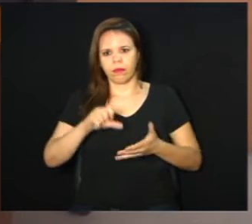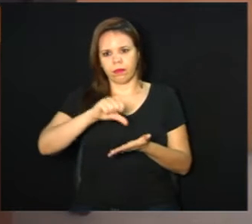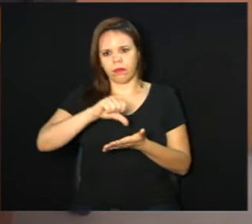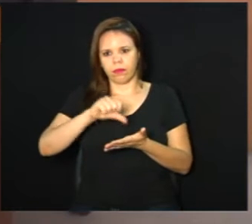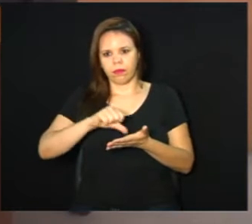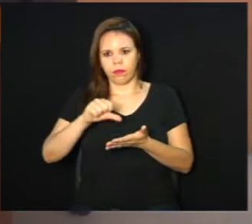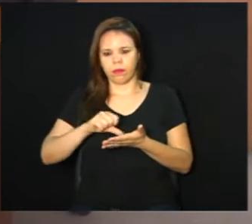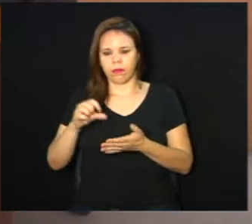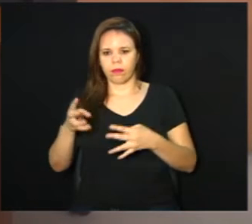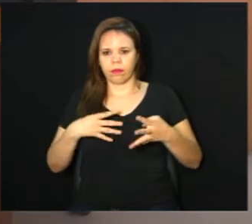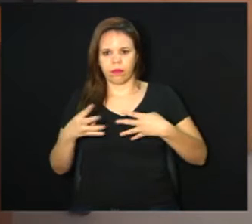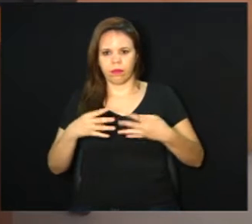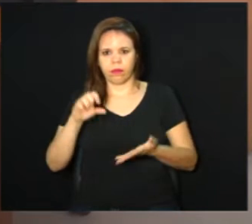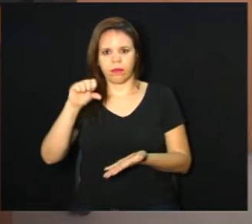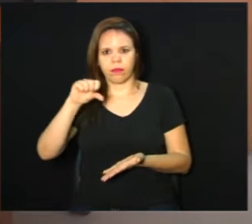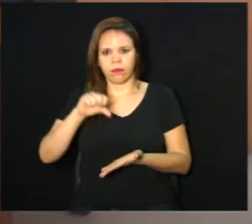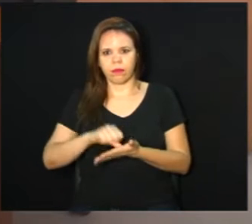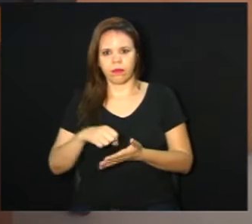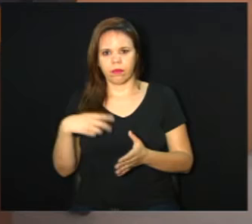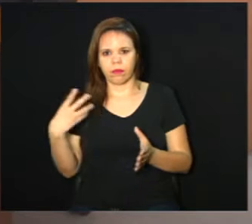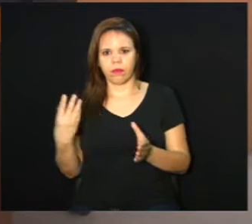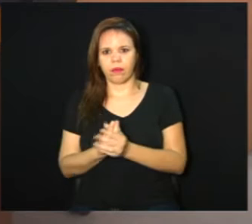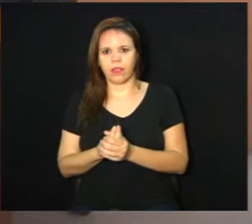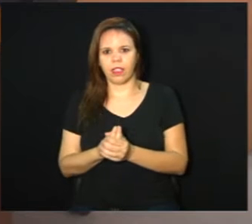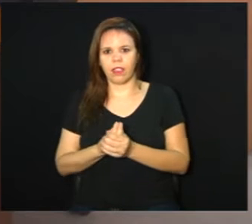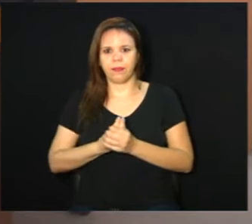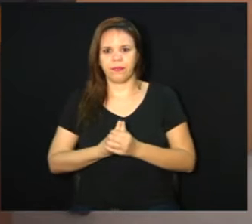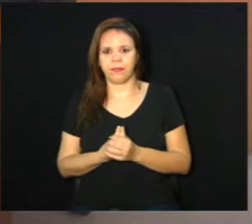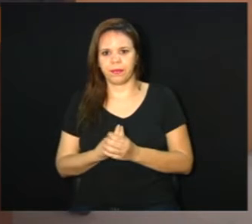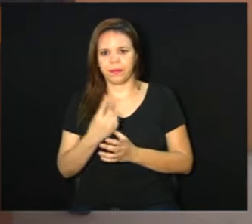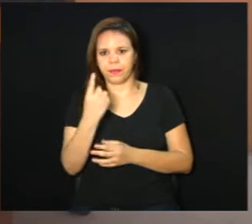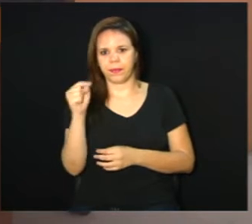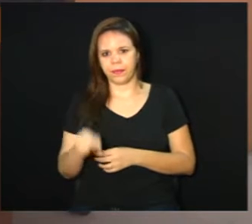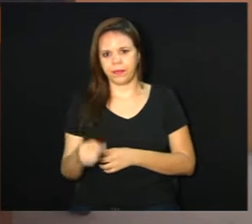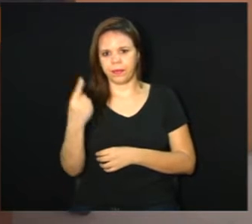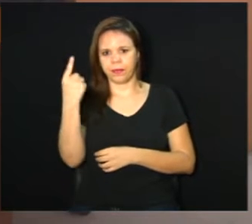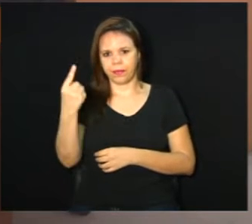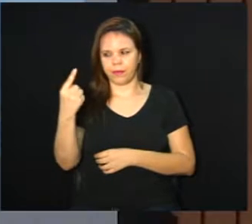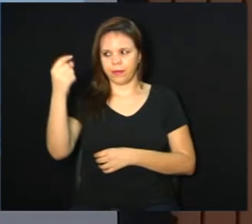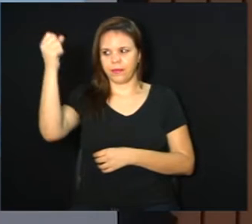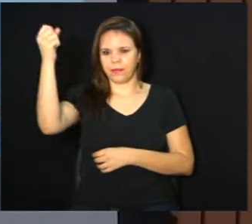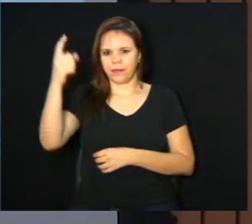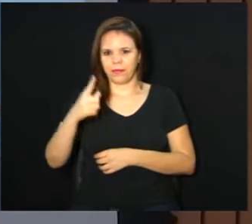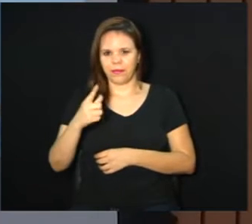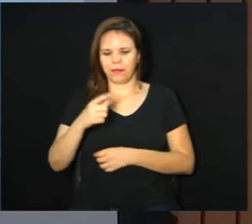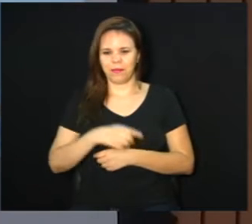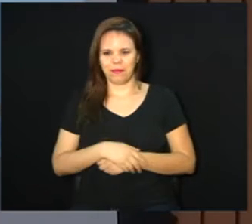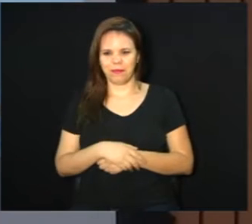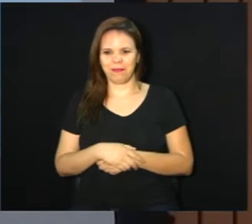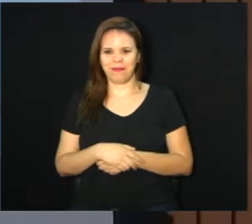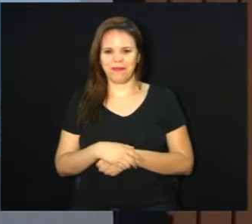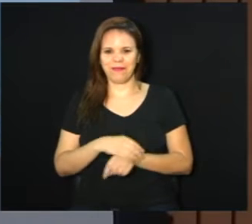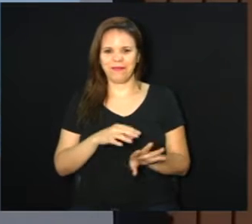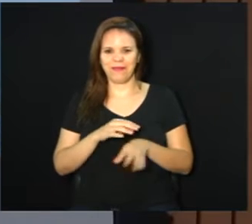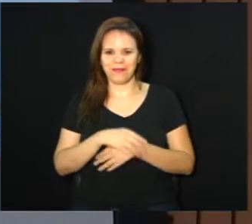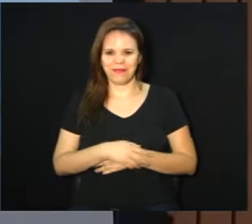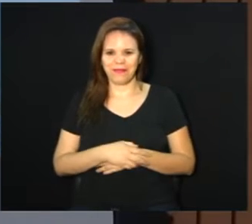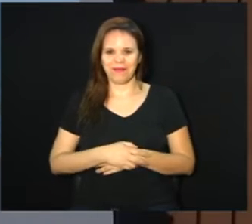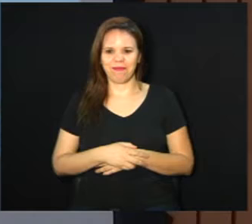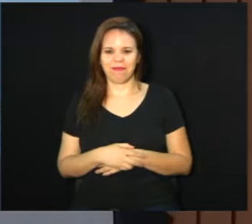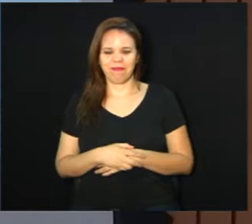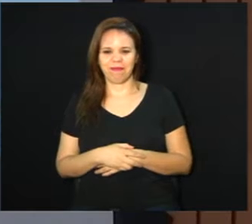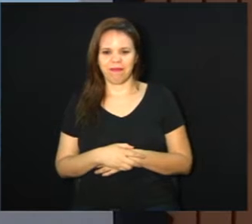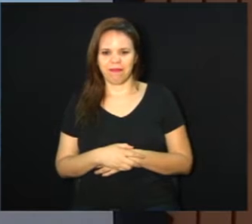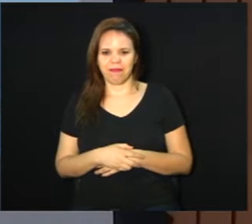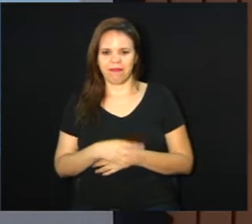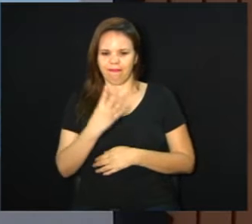em Barão Geraldo, nós instalamos 1,1 megawatt de painéis solares lá, que dá em torno de 4.000 painéis instalados,